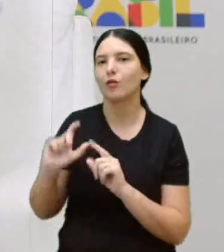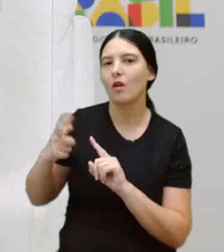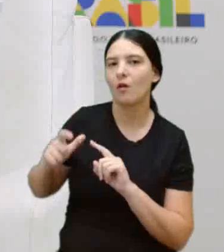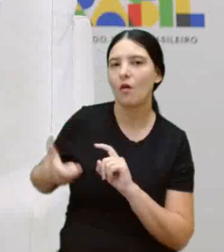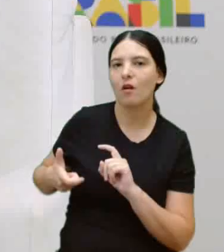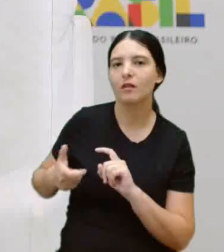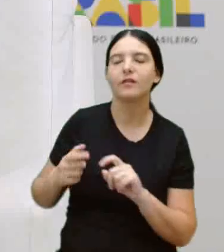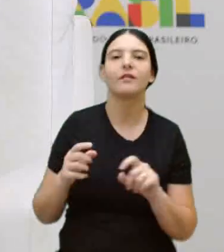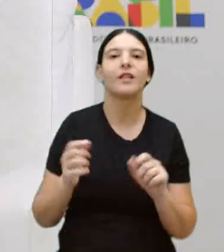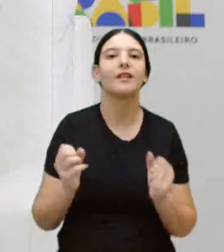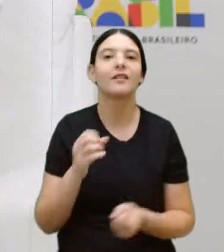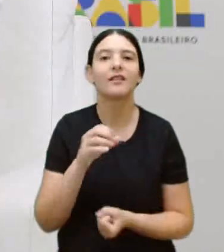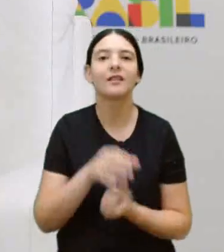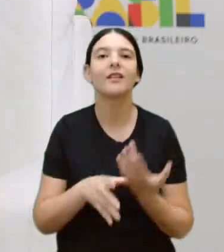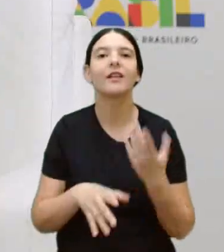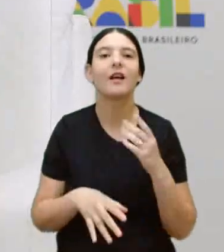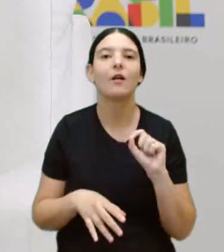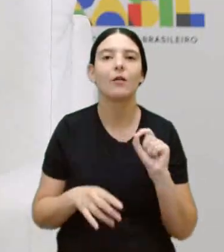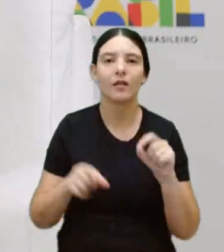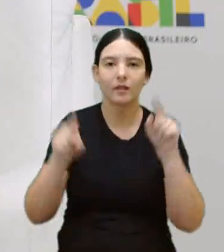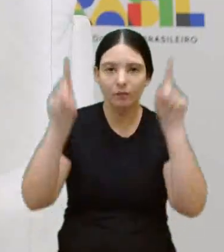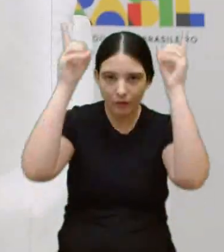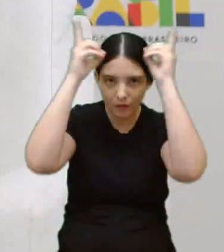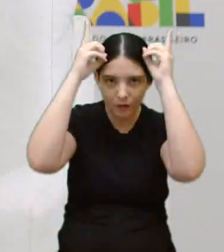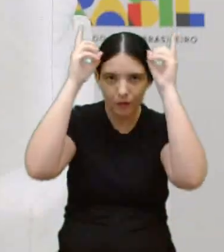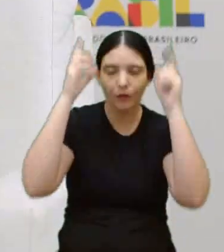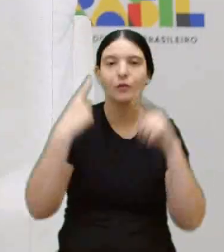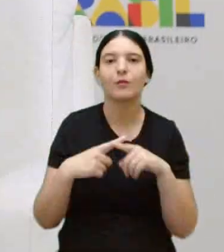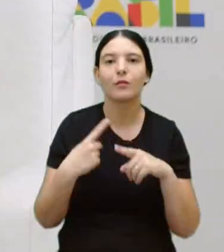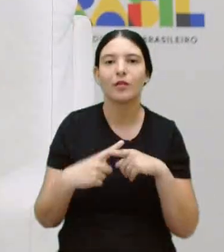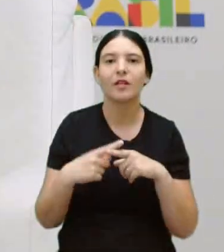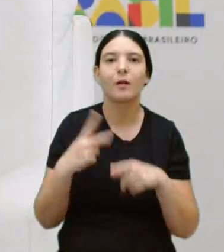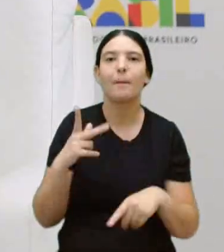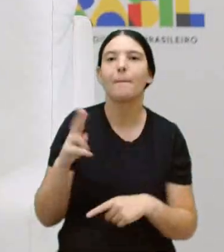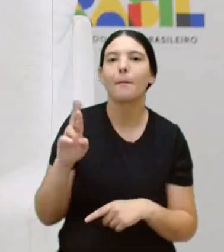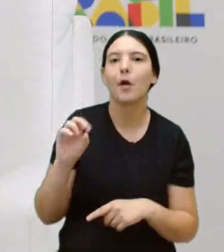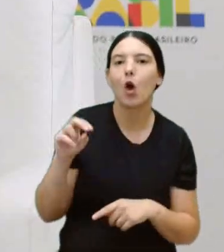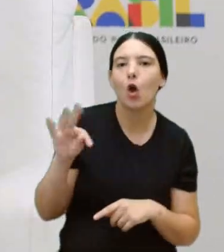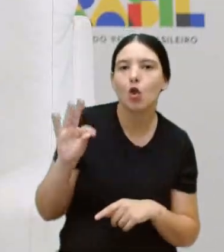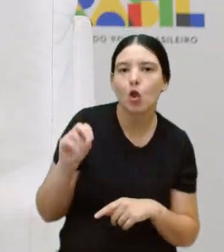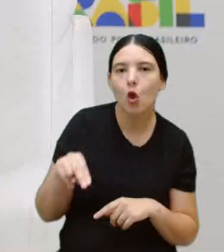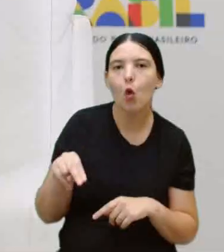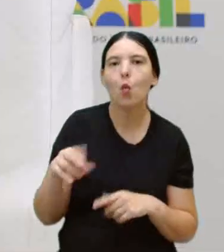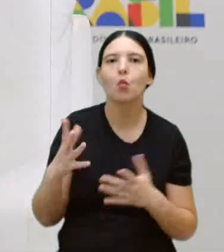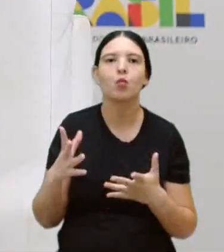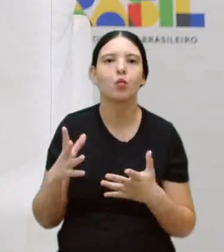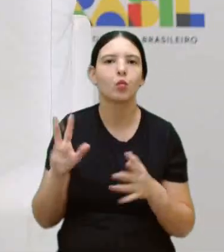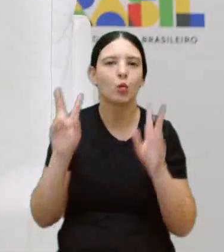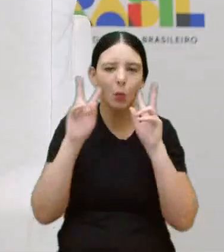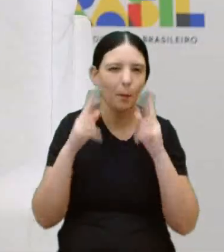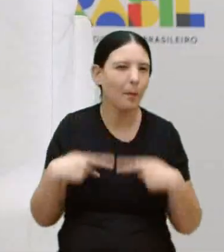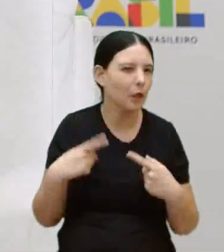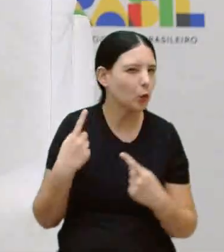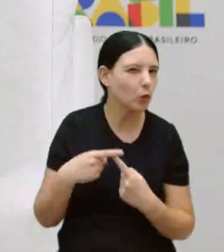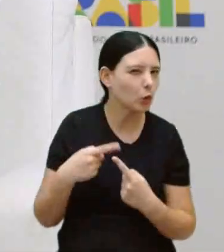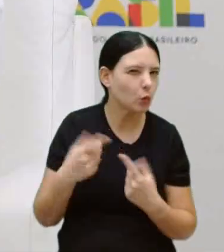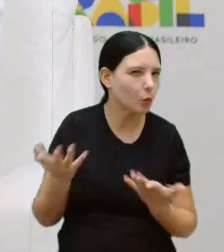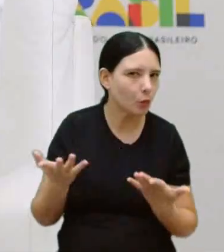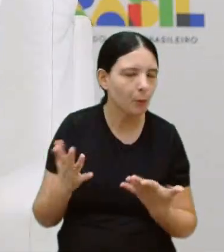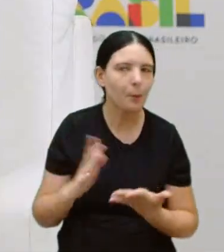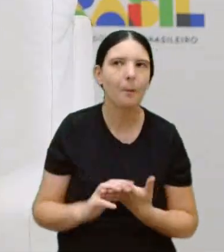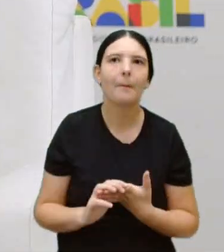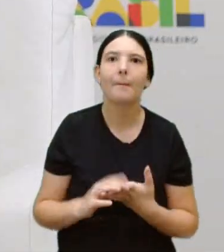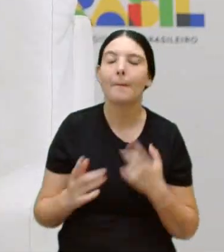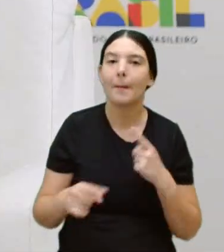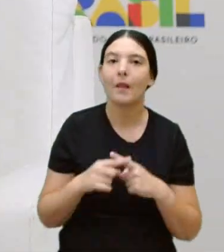um tipo de androide, um tipo de um tipo de humano, né? Um tipo de humanoide, que talvez reproduza